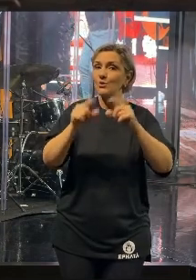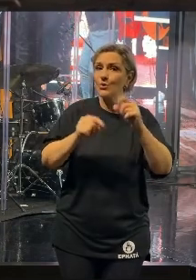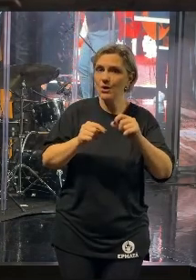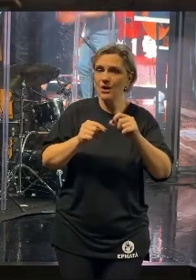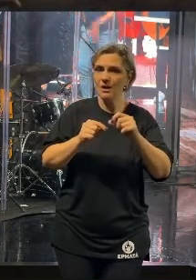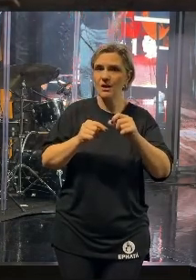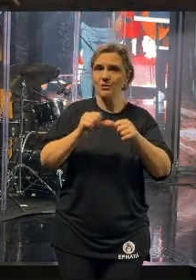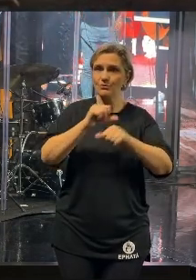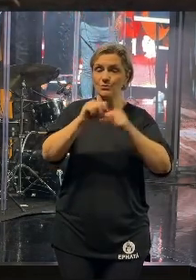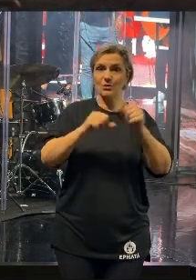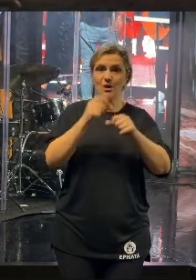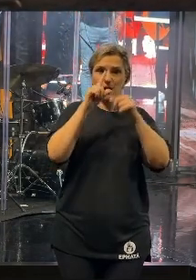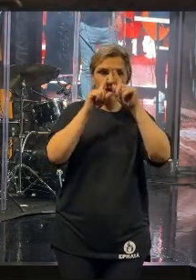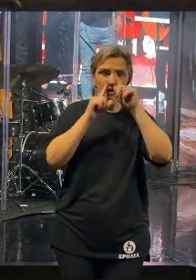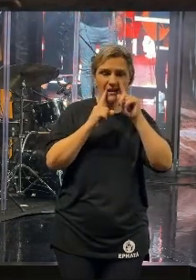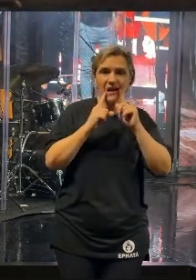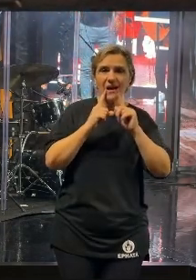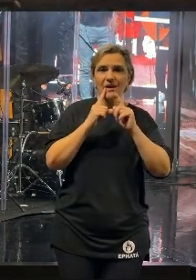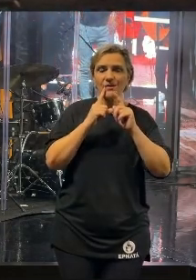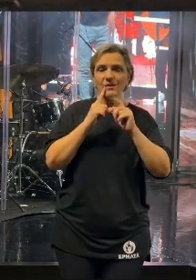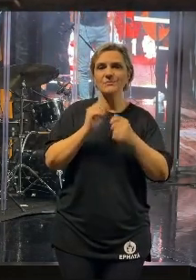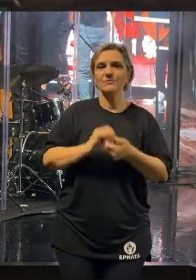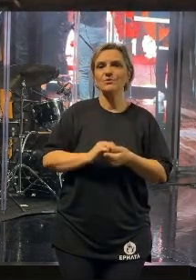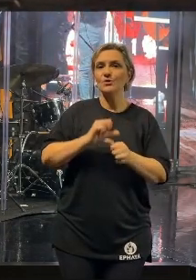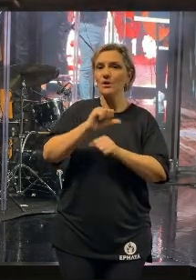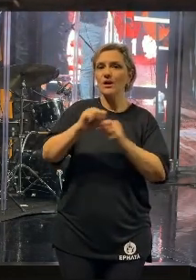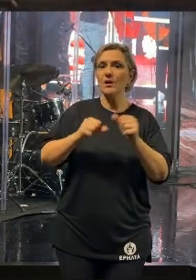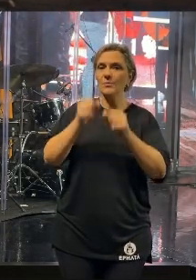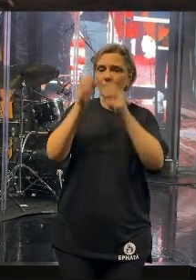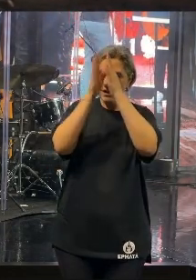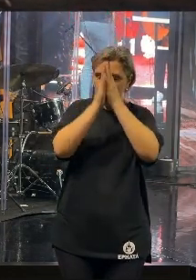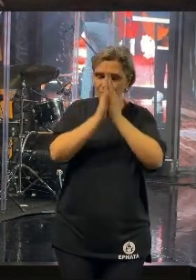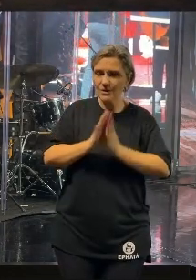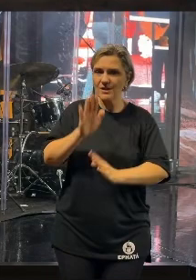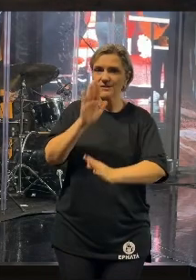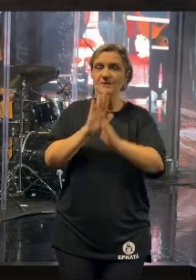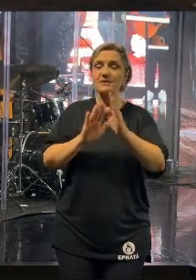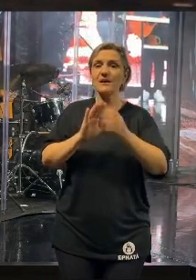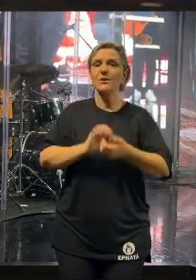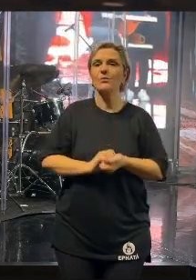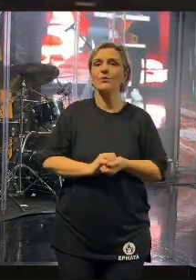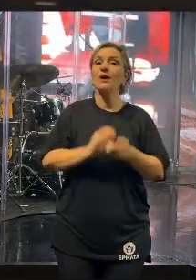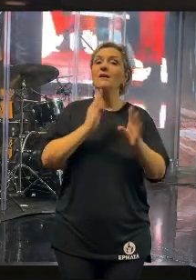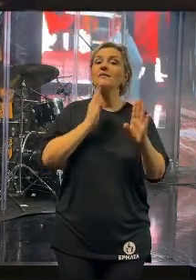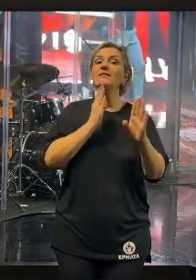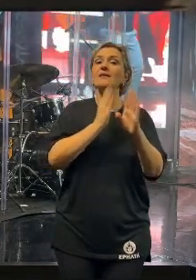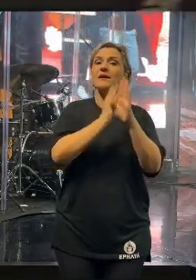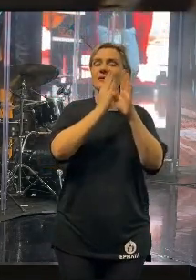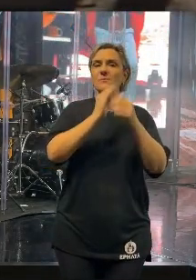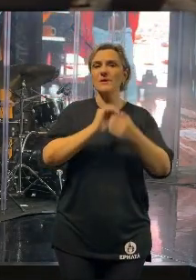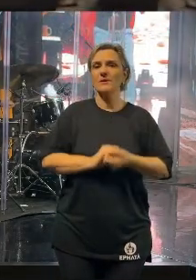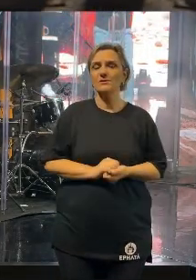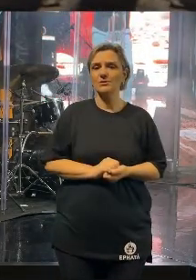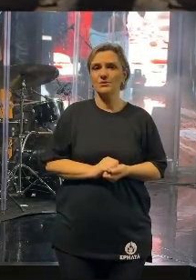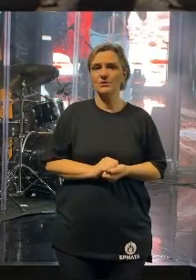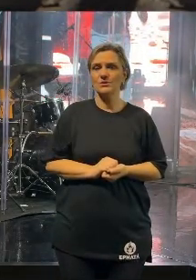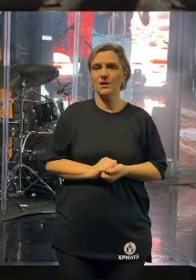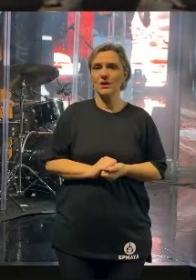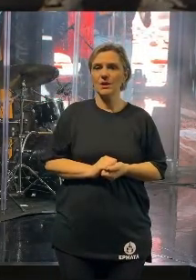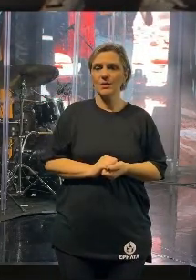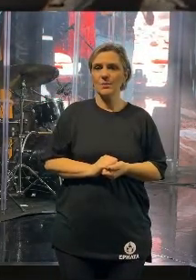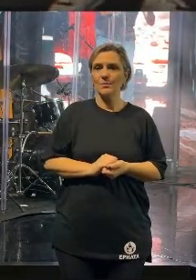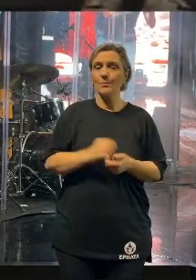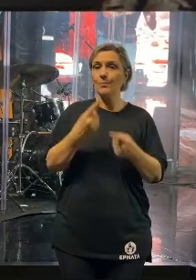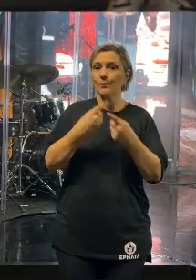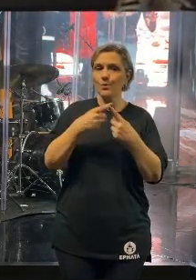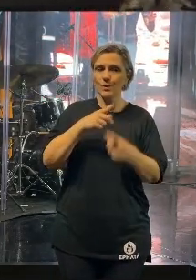pela adoração, de repente, Porque Paulo decidiu trocar as